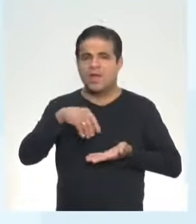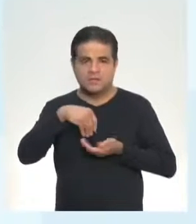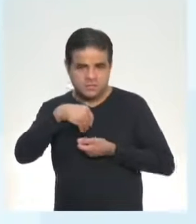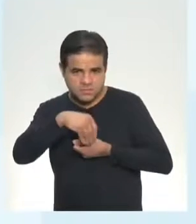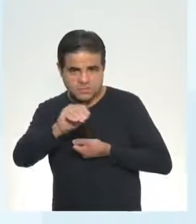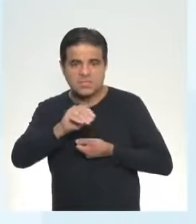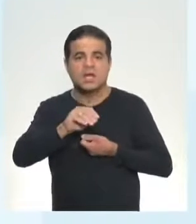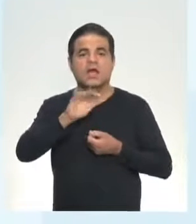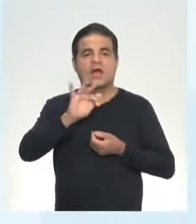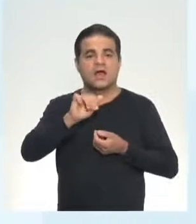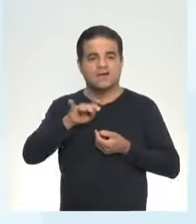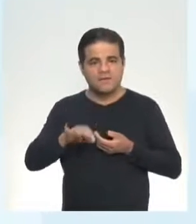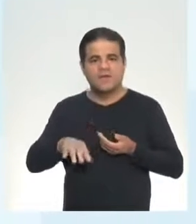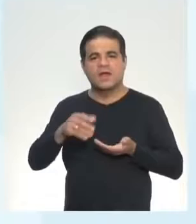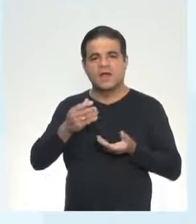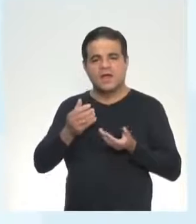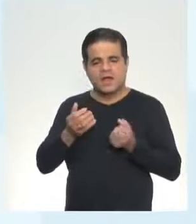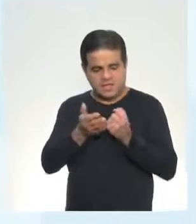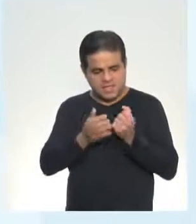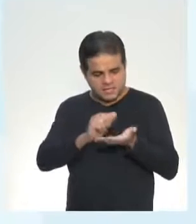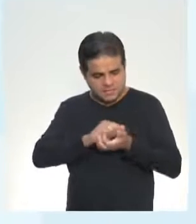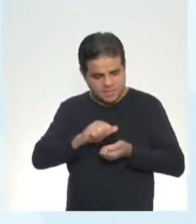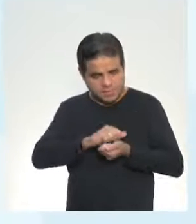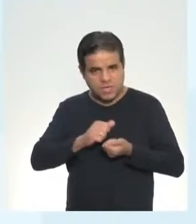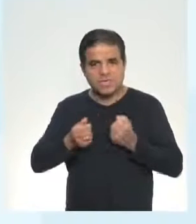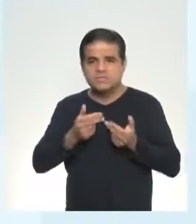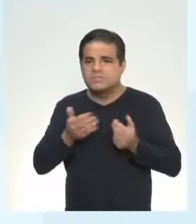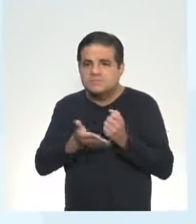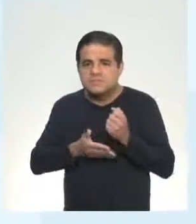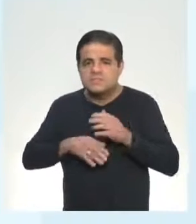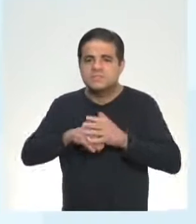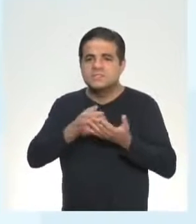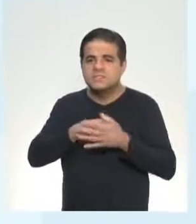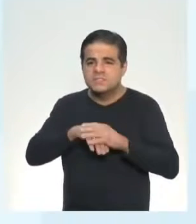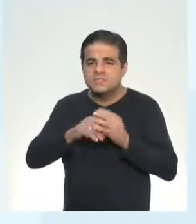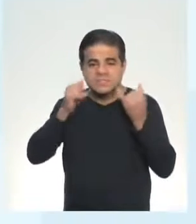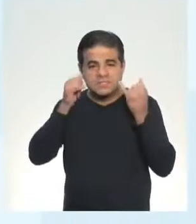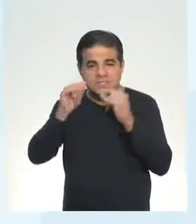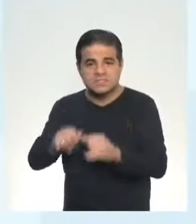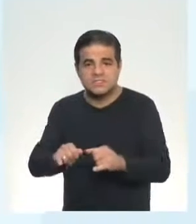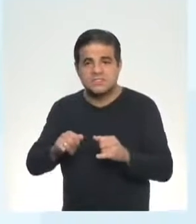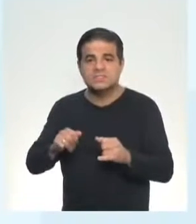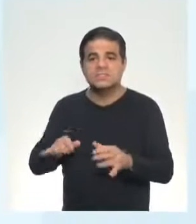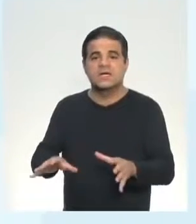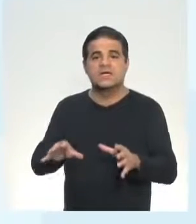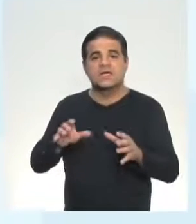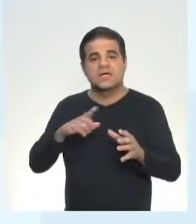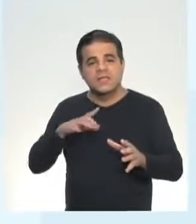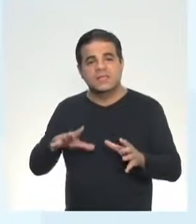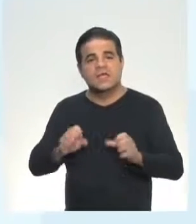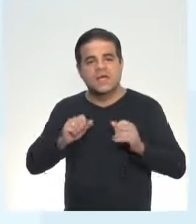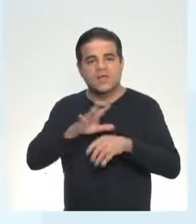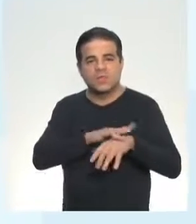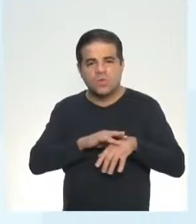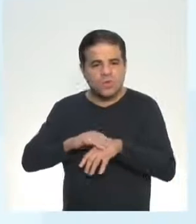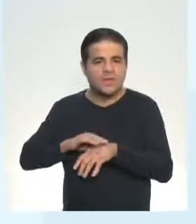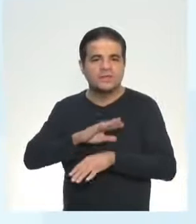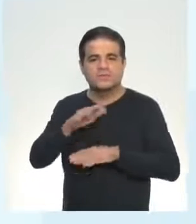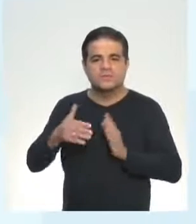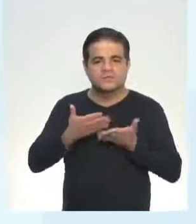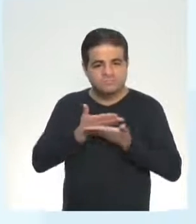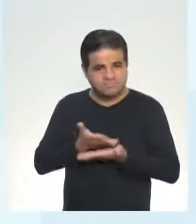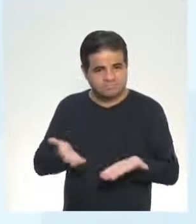Além do sabonete ser coisa básica, a higienização das mãos evita a que tenha doenças para todo lado da